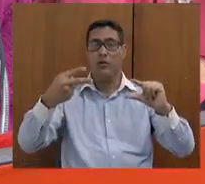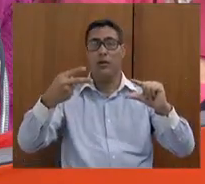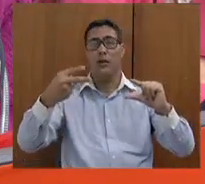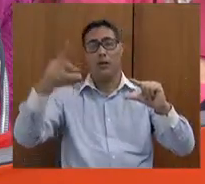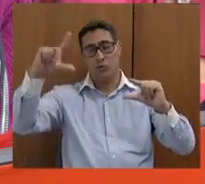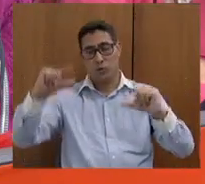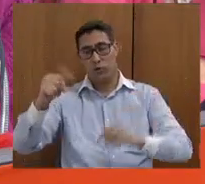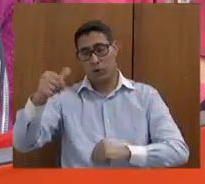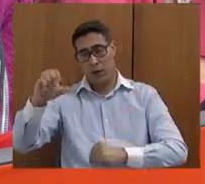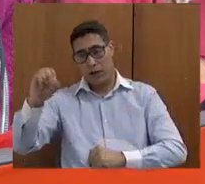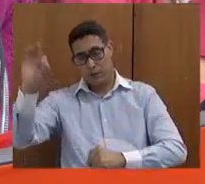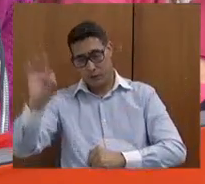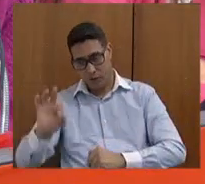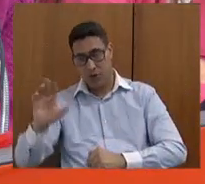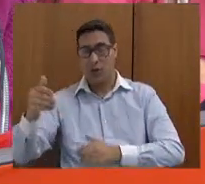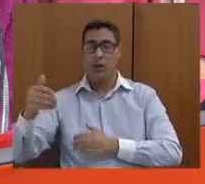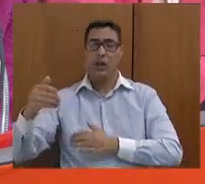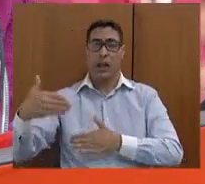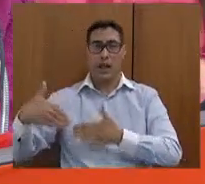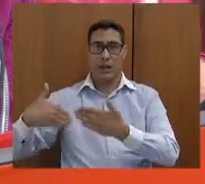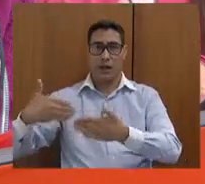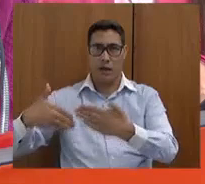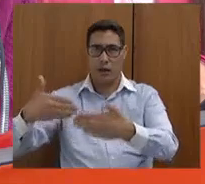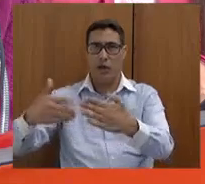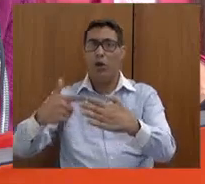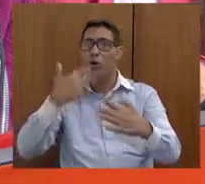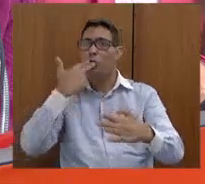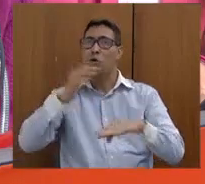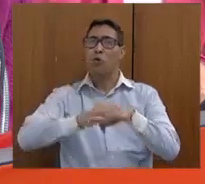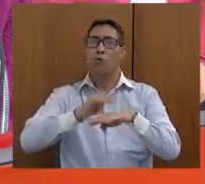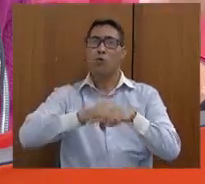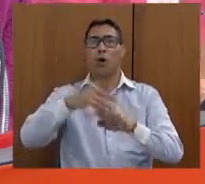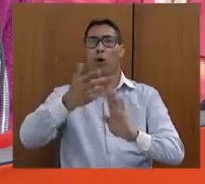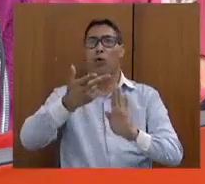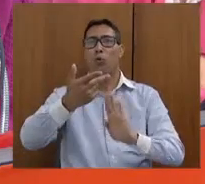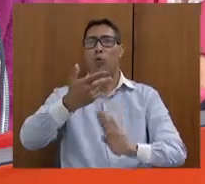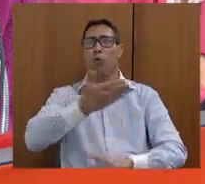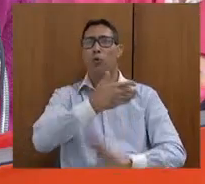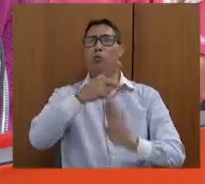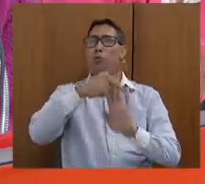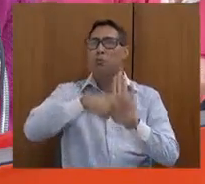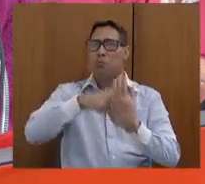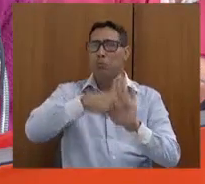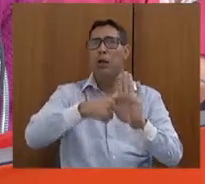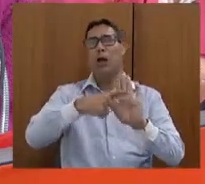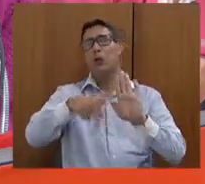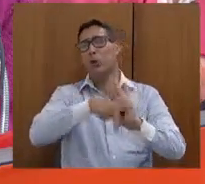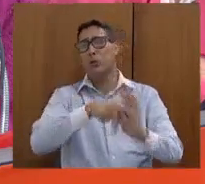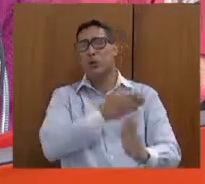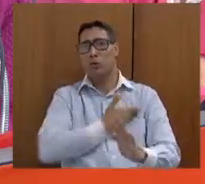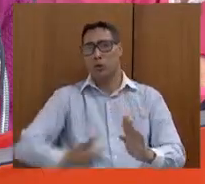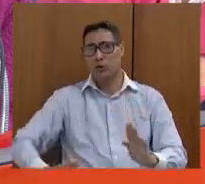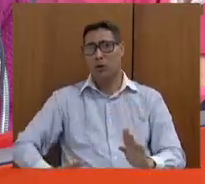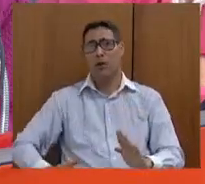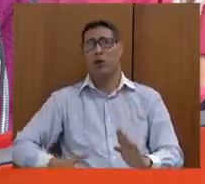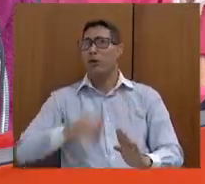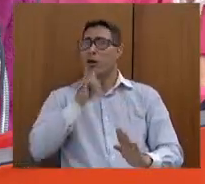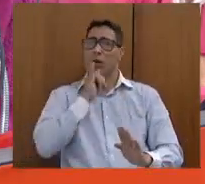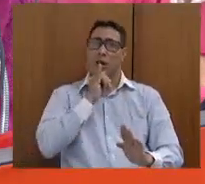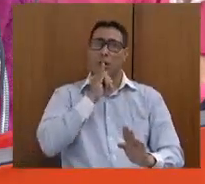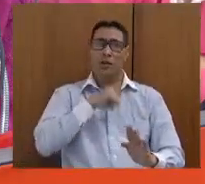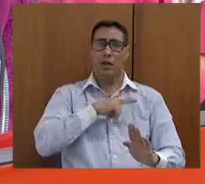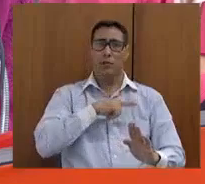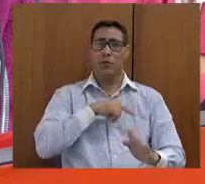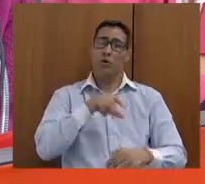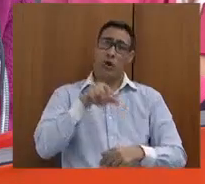na carreira Qual é o plano do governo em relação aos profissionais da educação não adianta ter sofá você